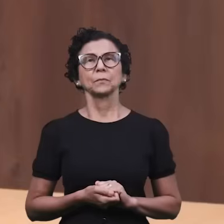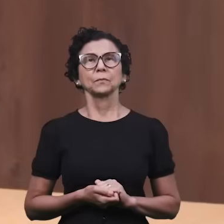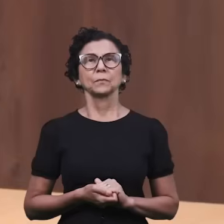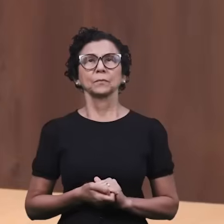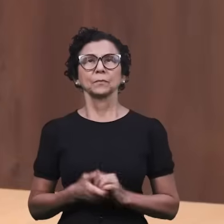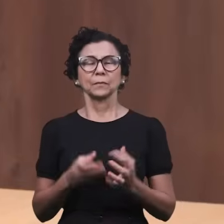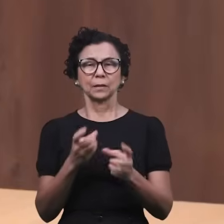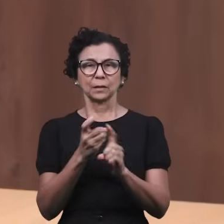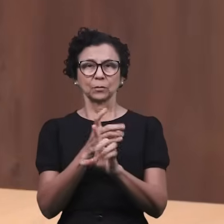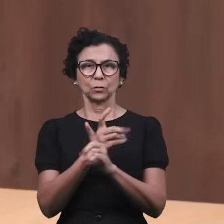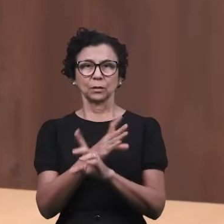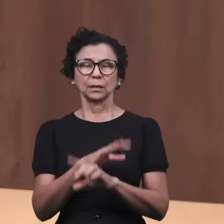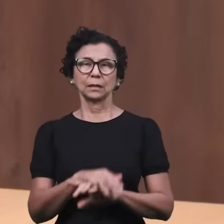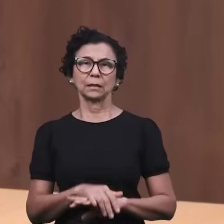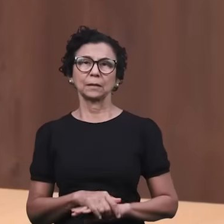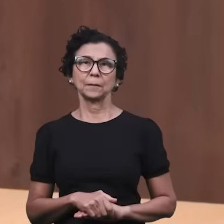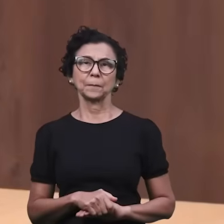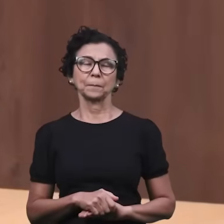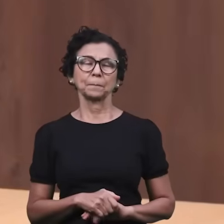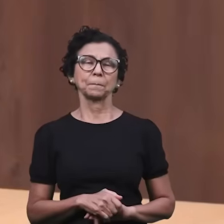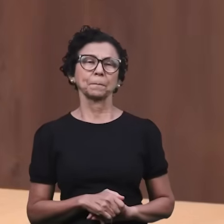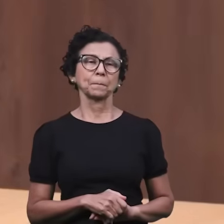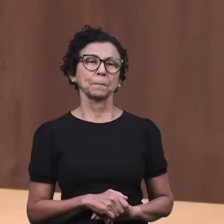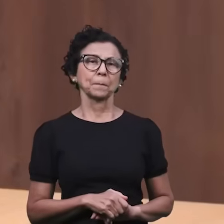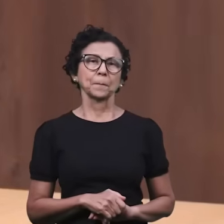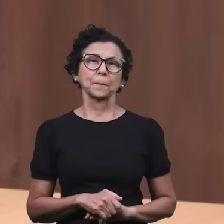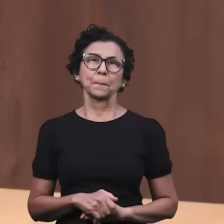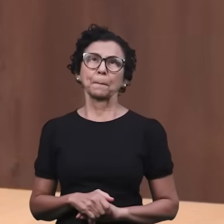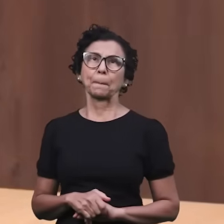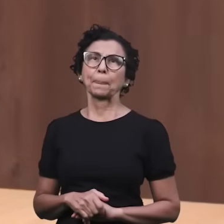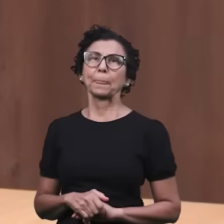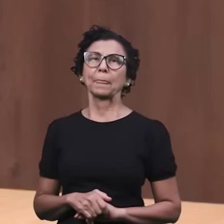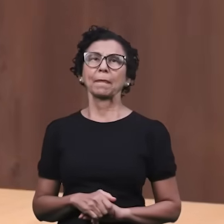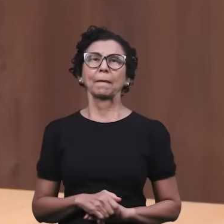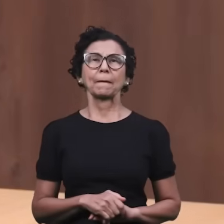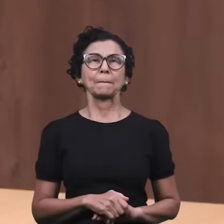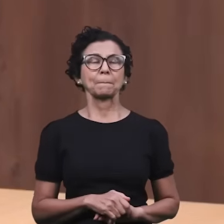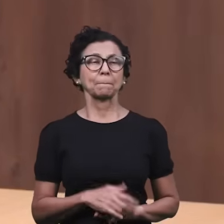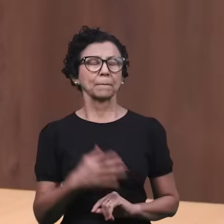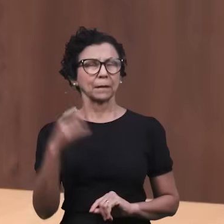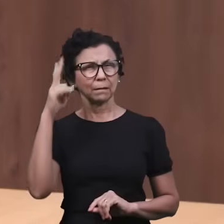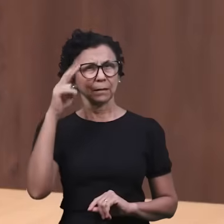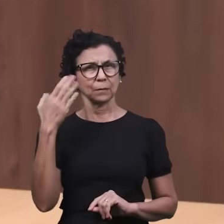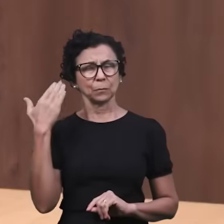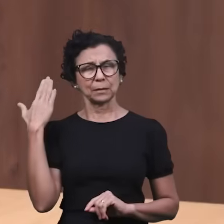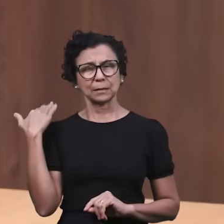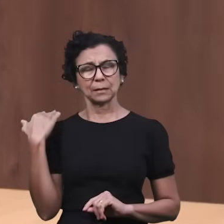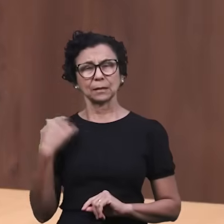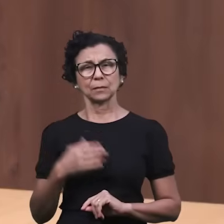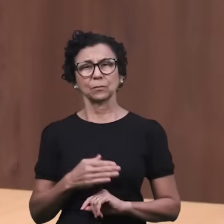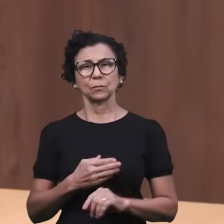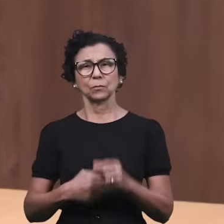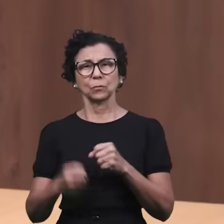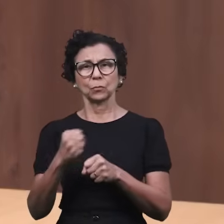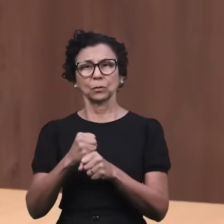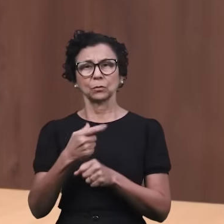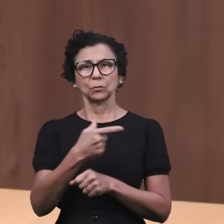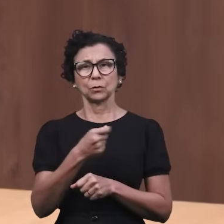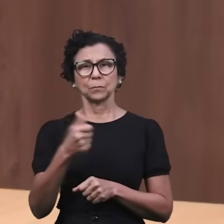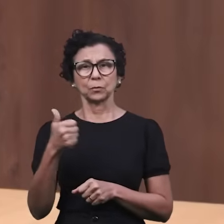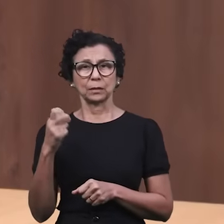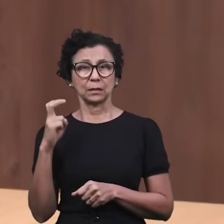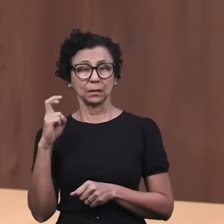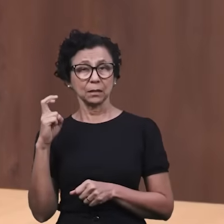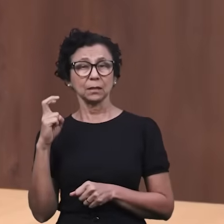a doutrina, ela flui. E eu lembro que quando o pastor Gedotim, em 2015, trouxe aquela experiência